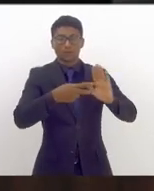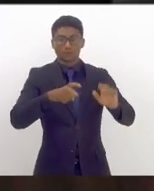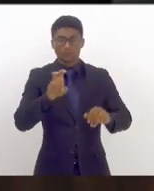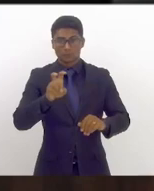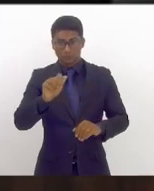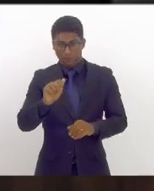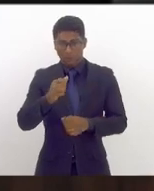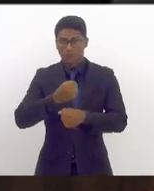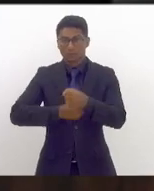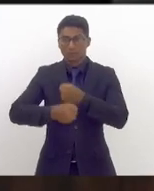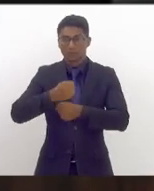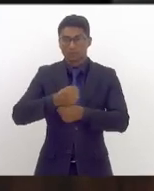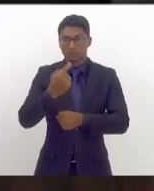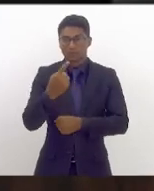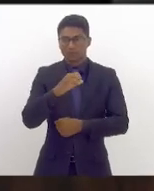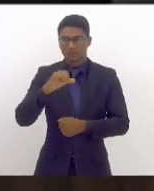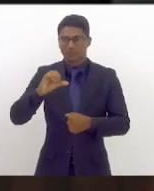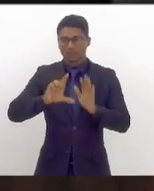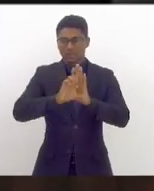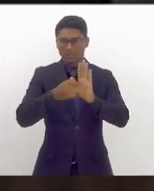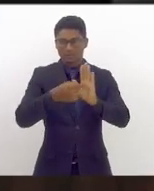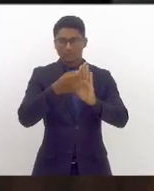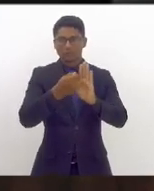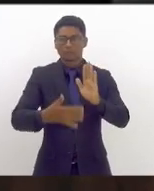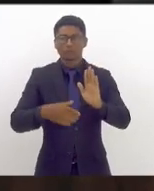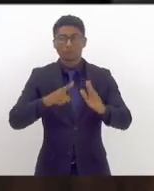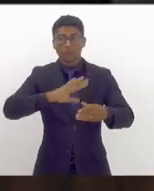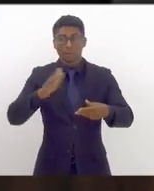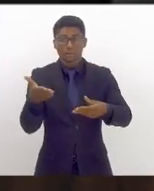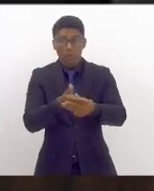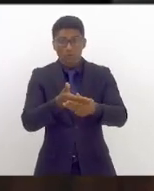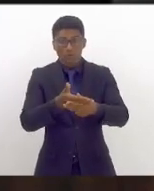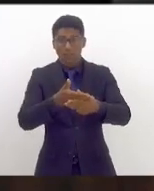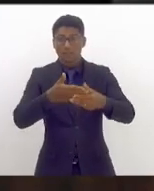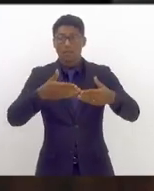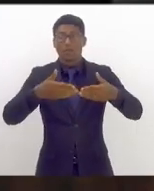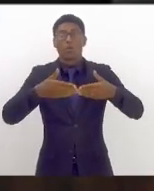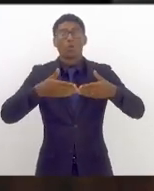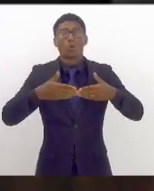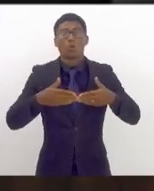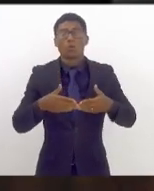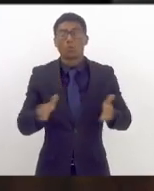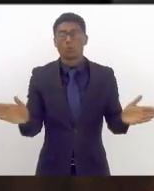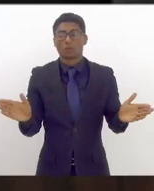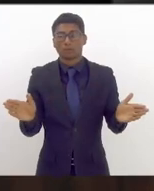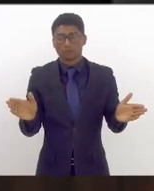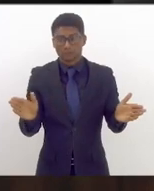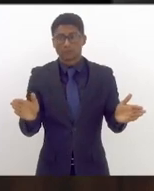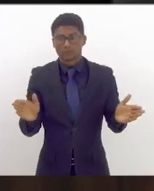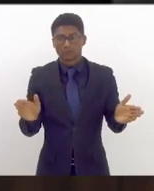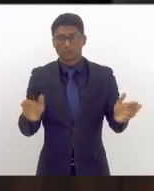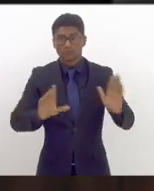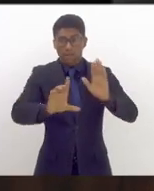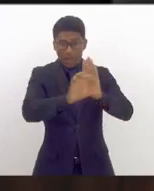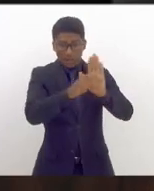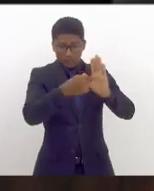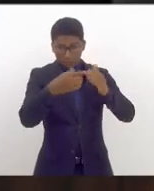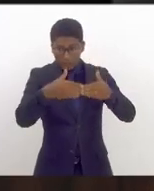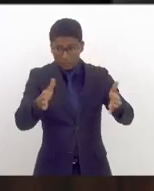63 de 90 aplica-se aos processos iniciados a partir da entrada de vigor dessa lei